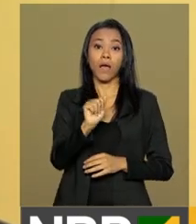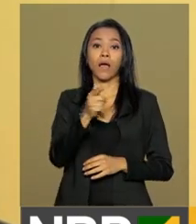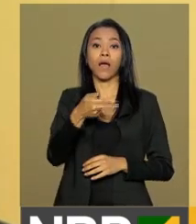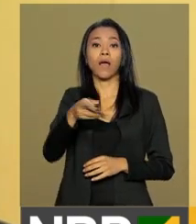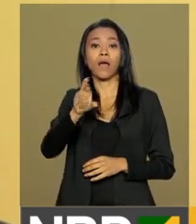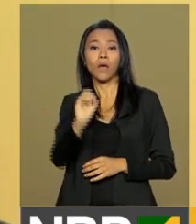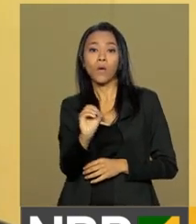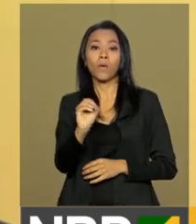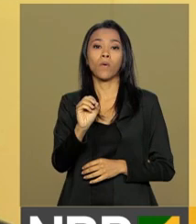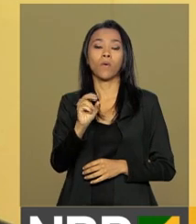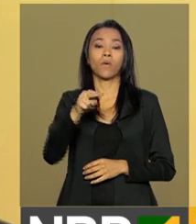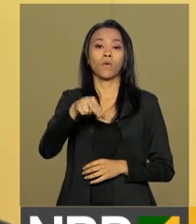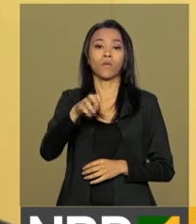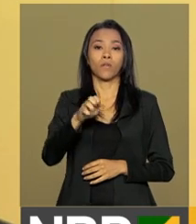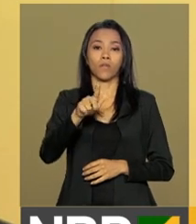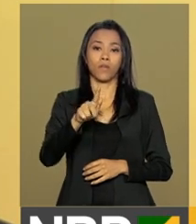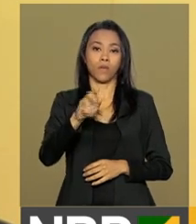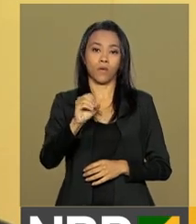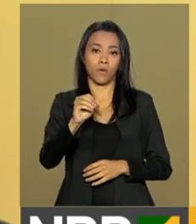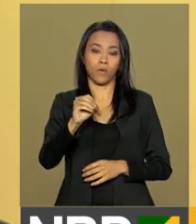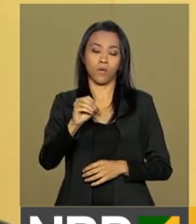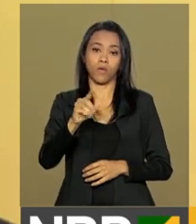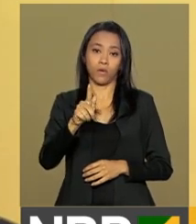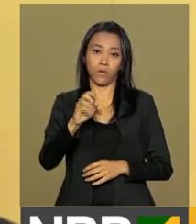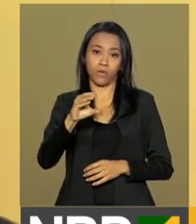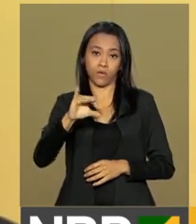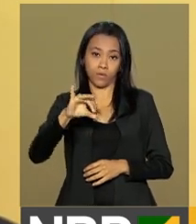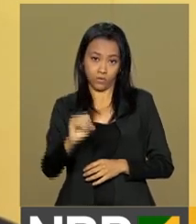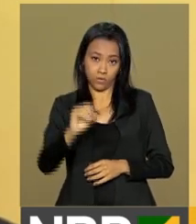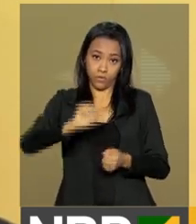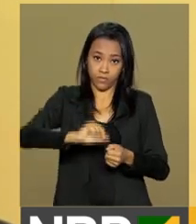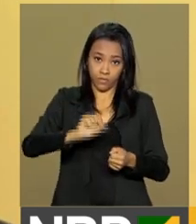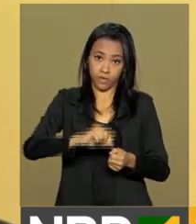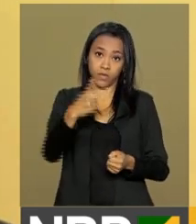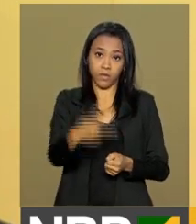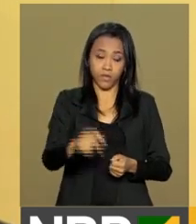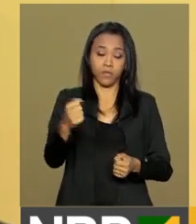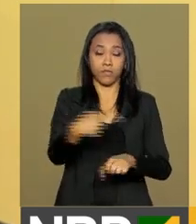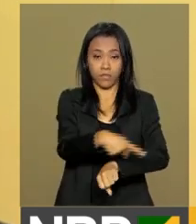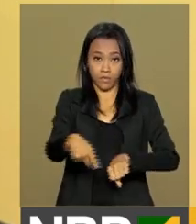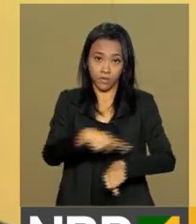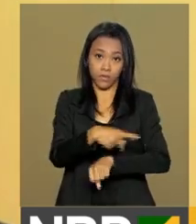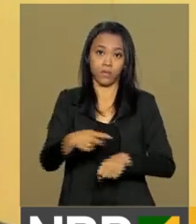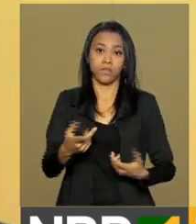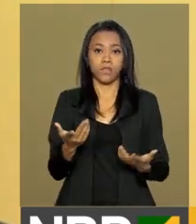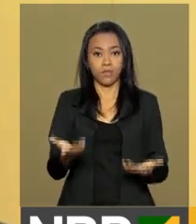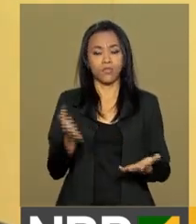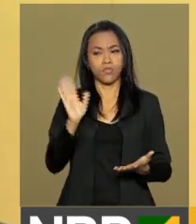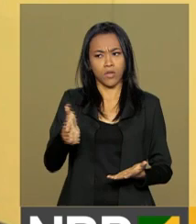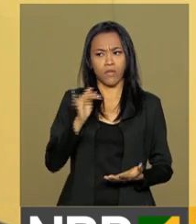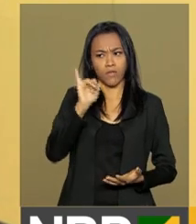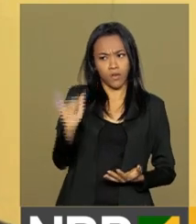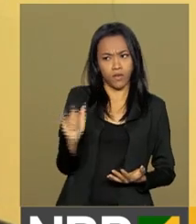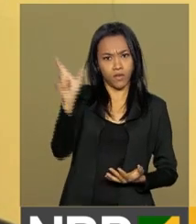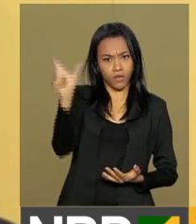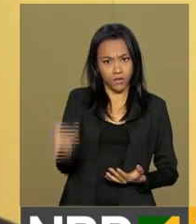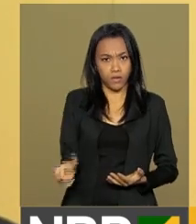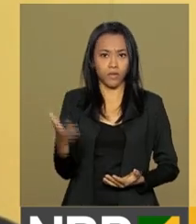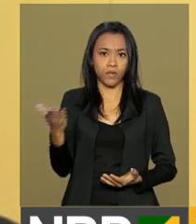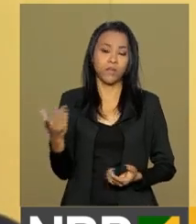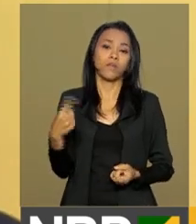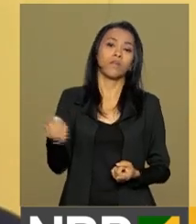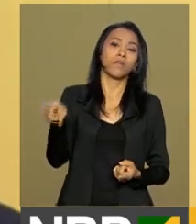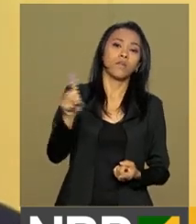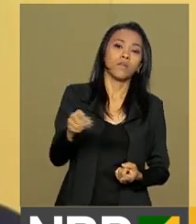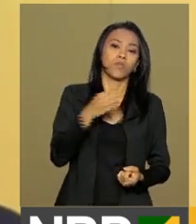país. Eu até constatei, governador Marconi Perillo, Henrique